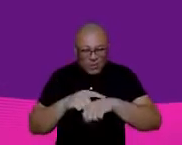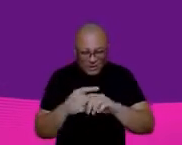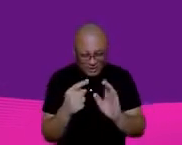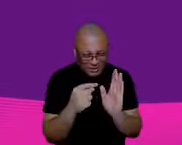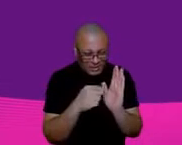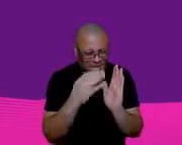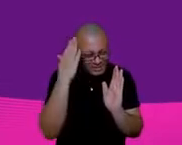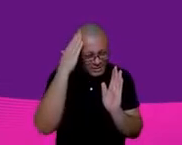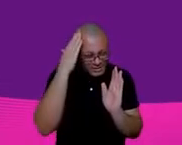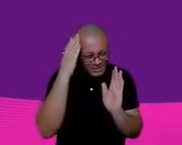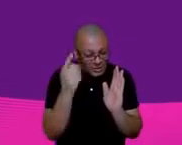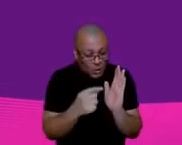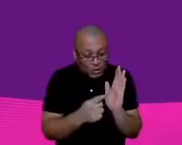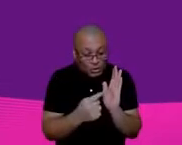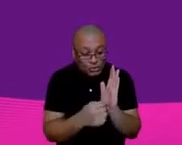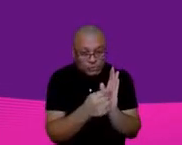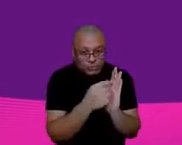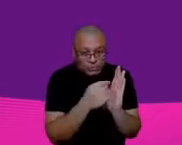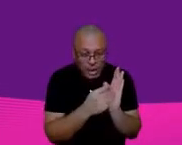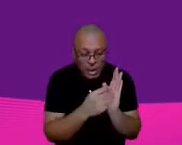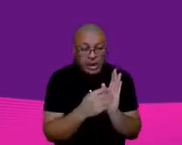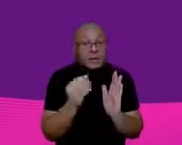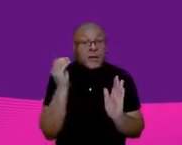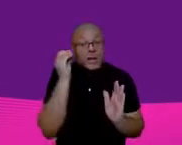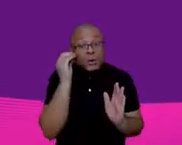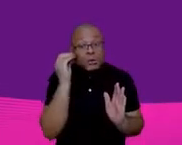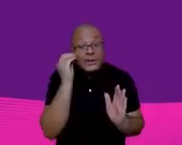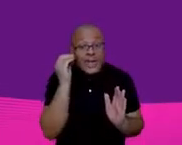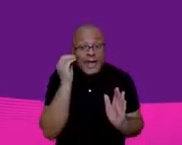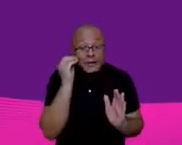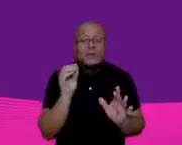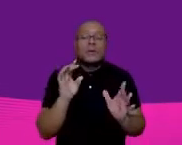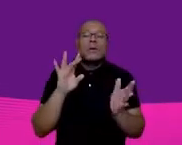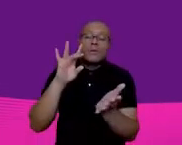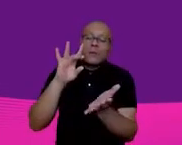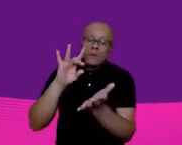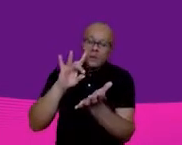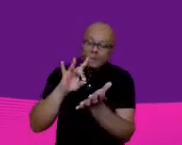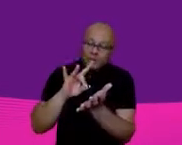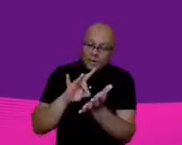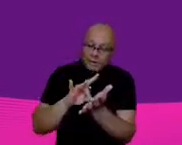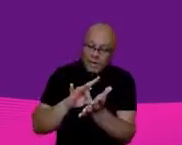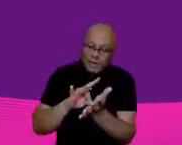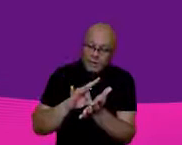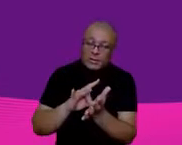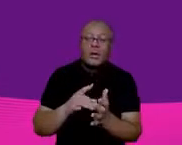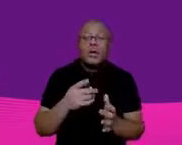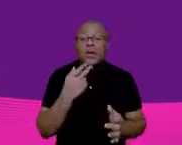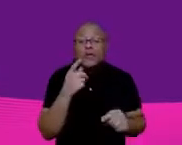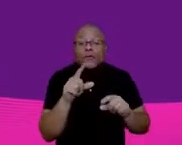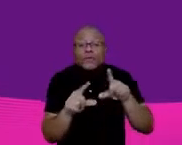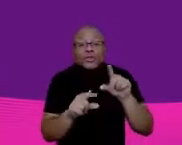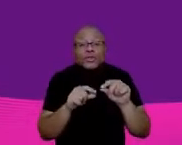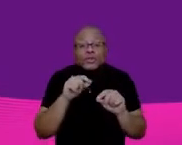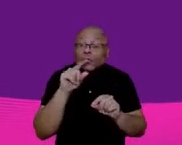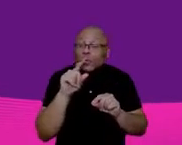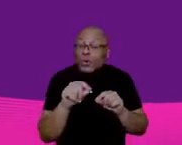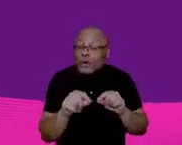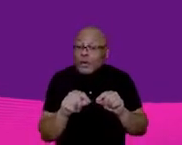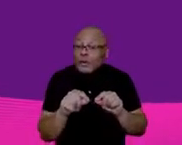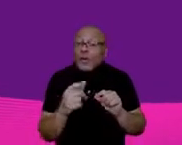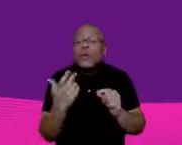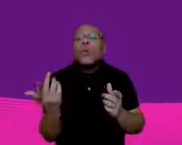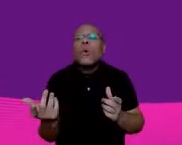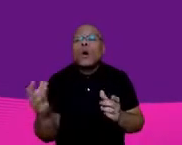processo, testo, mas eu, na verdade, eu defino o implante, faço a colocação,